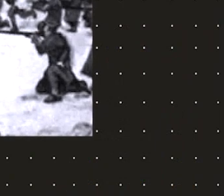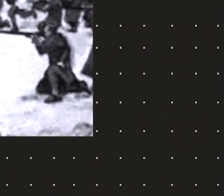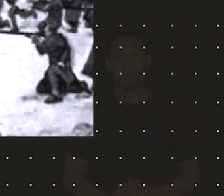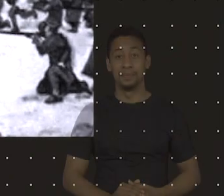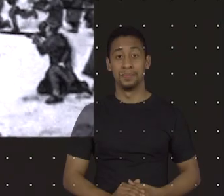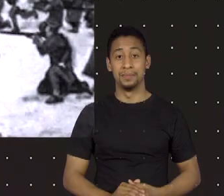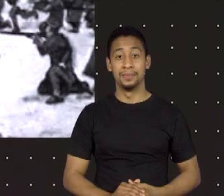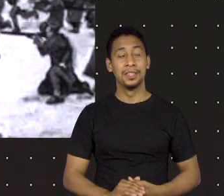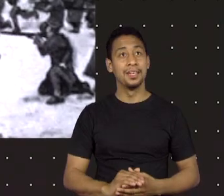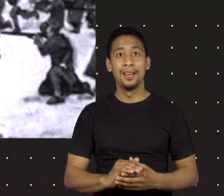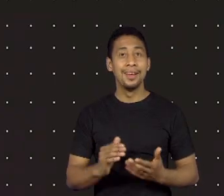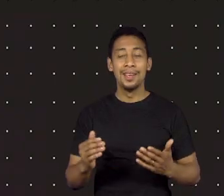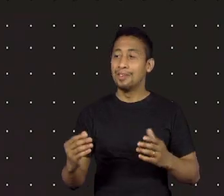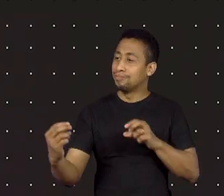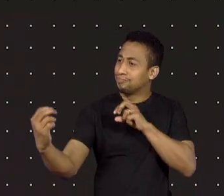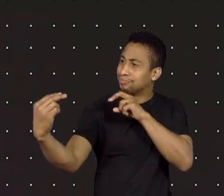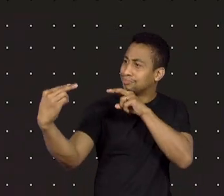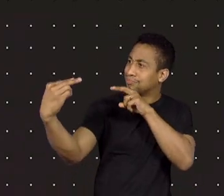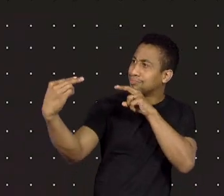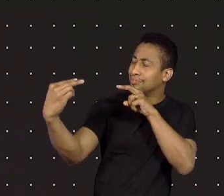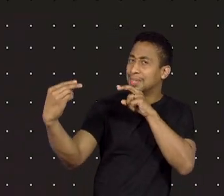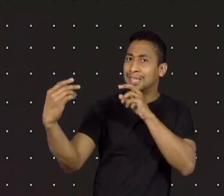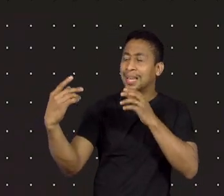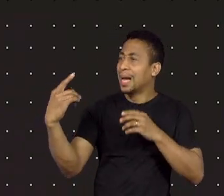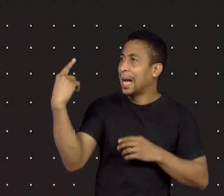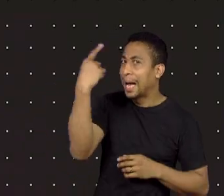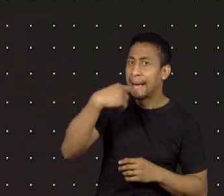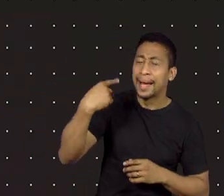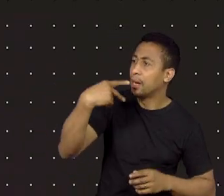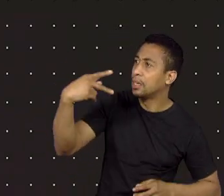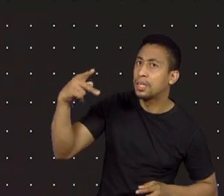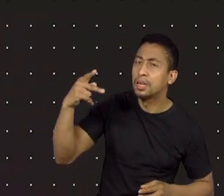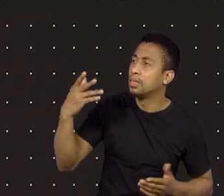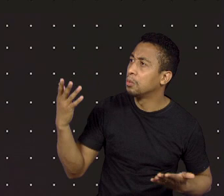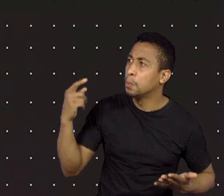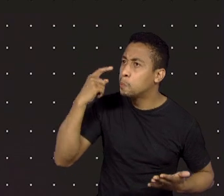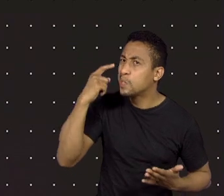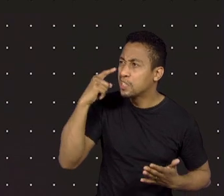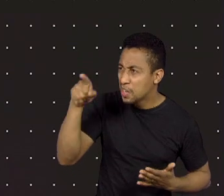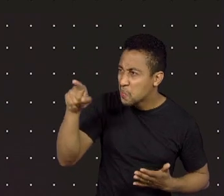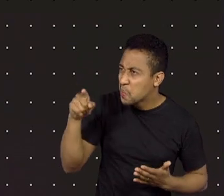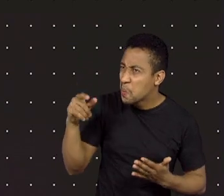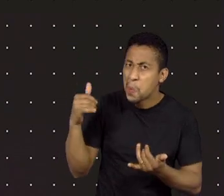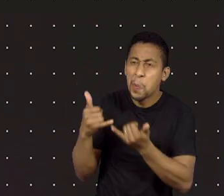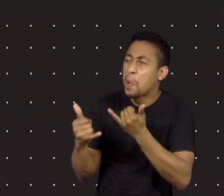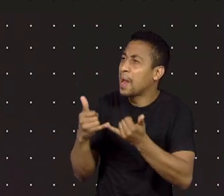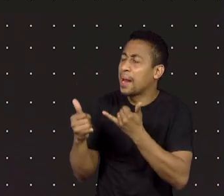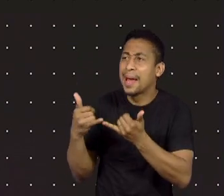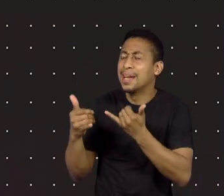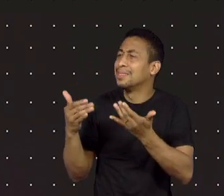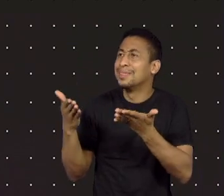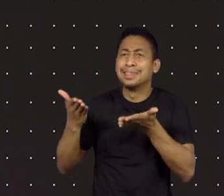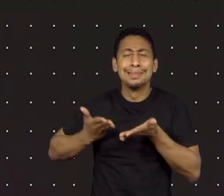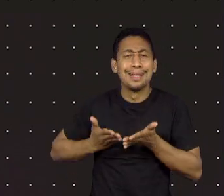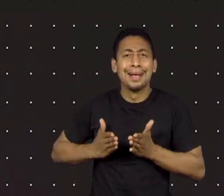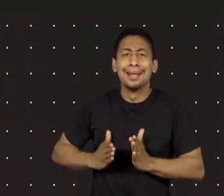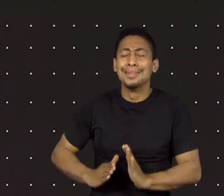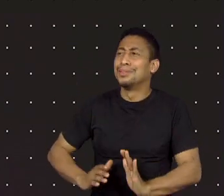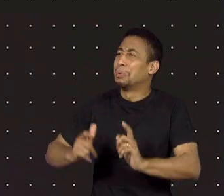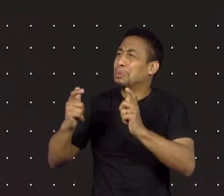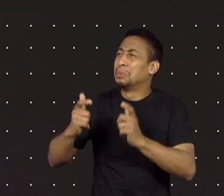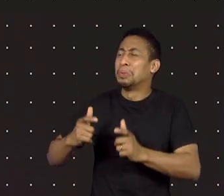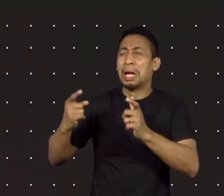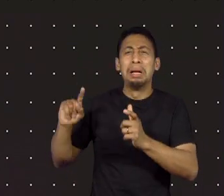Eu olhava a cara dele e eu falava, esse homem tem uma cara de traços de muito longe, parece que ele vem de muito longe.